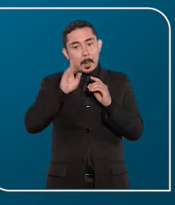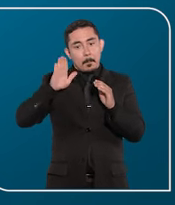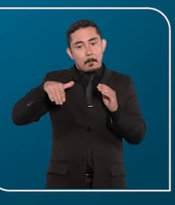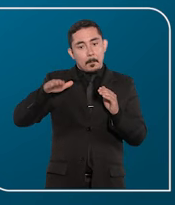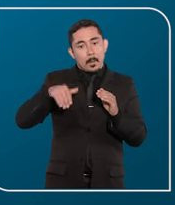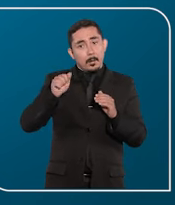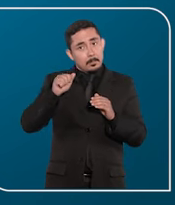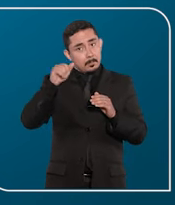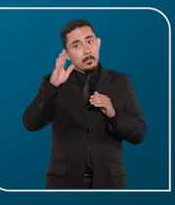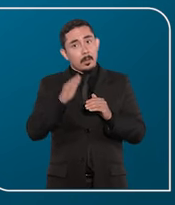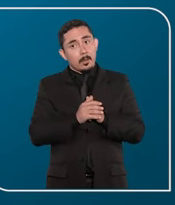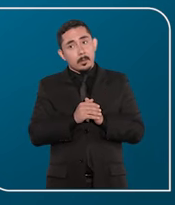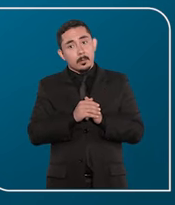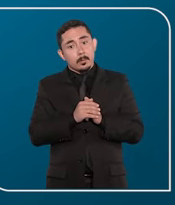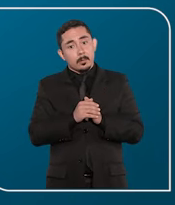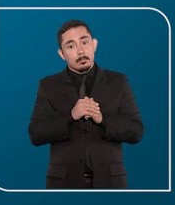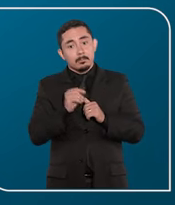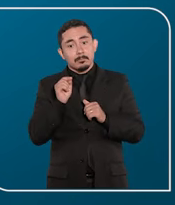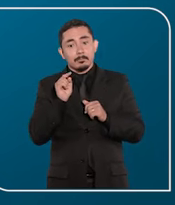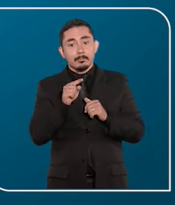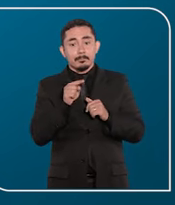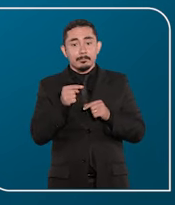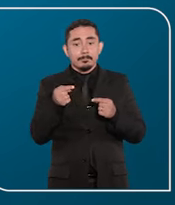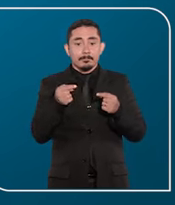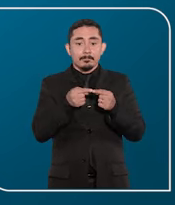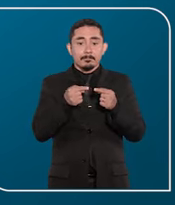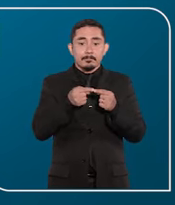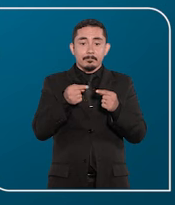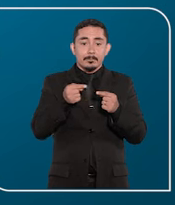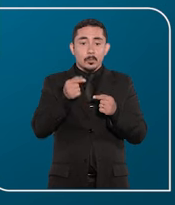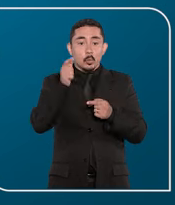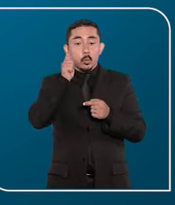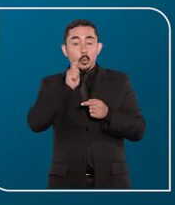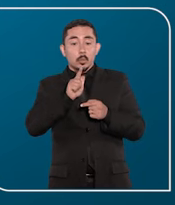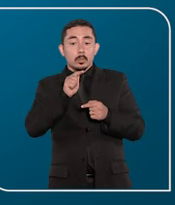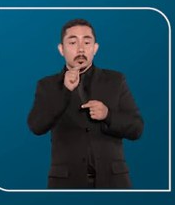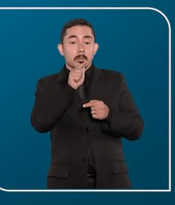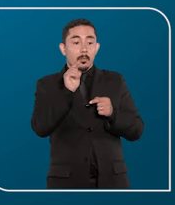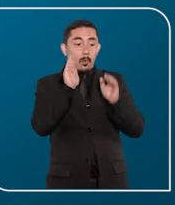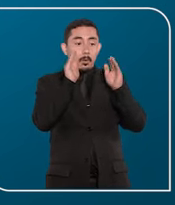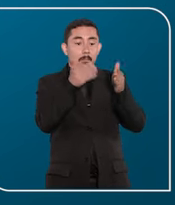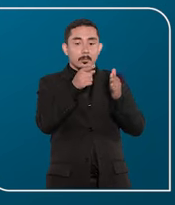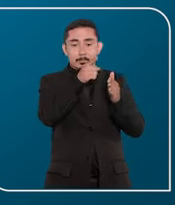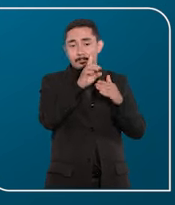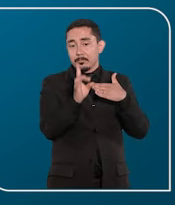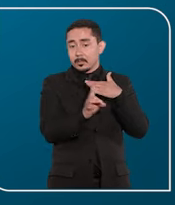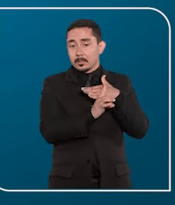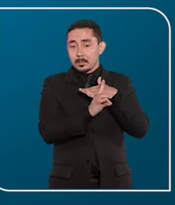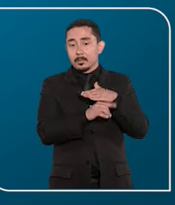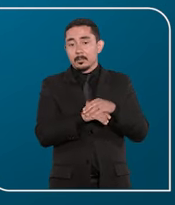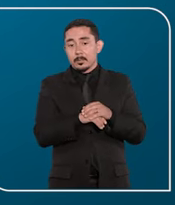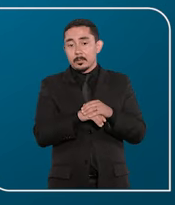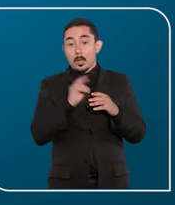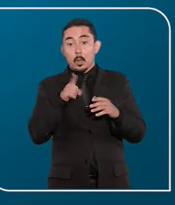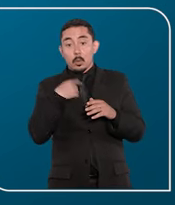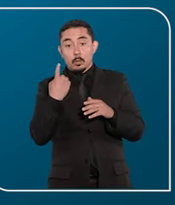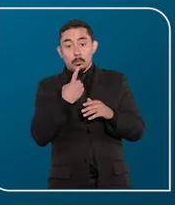até, elas vão alcançar o objetivo do teu cliente. Nós, como